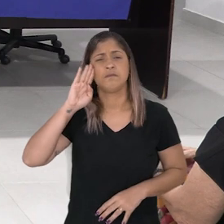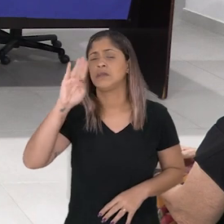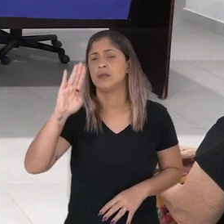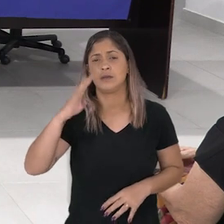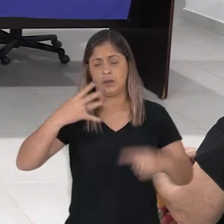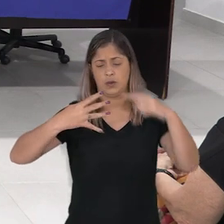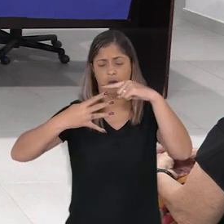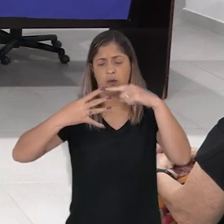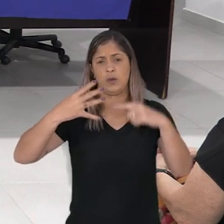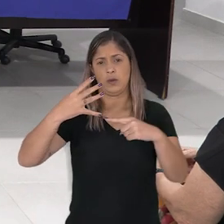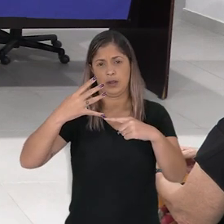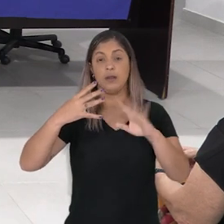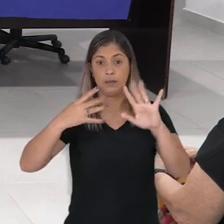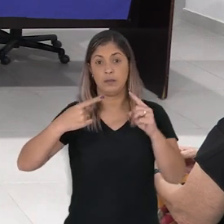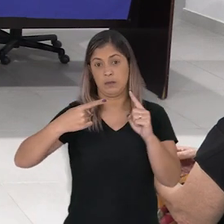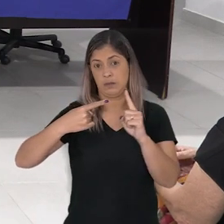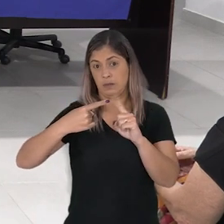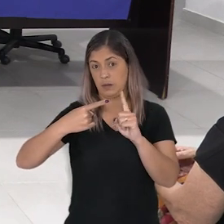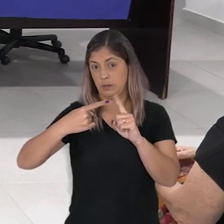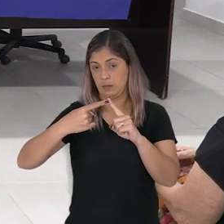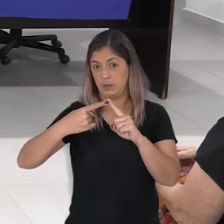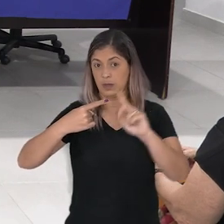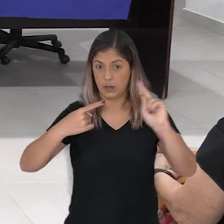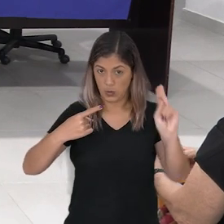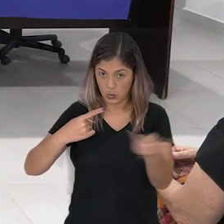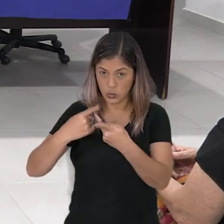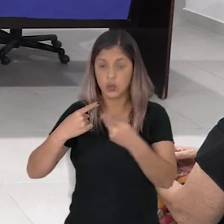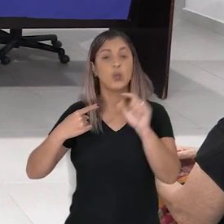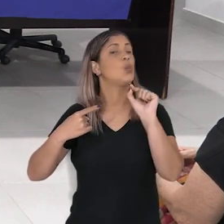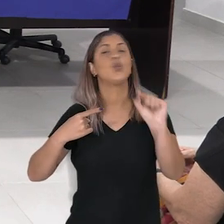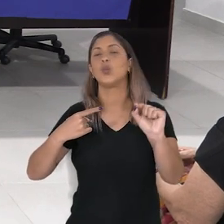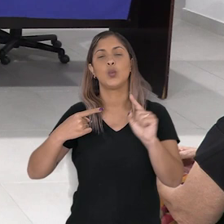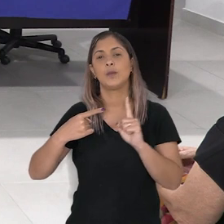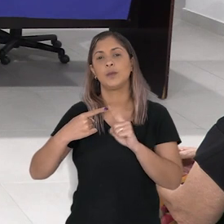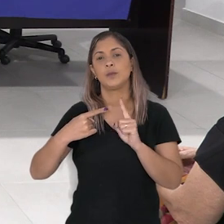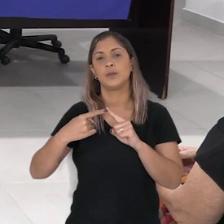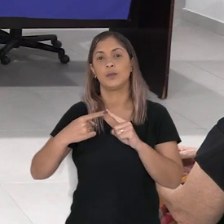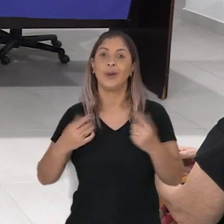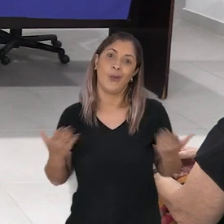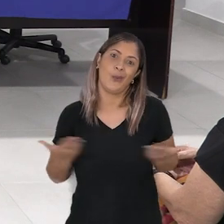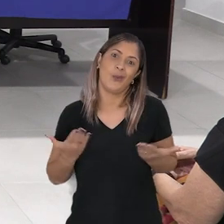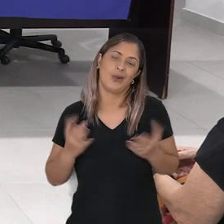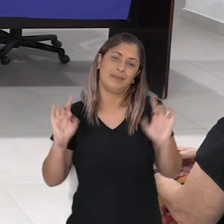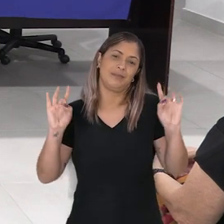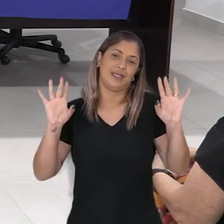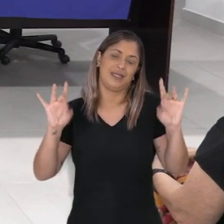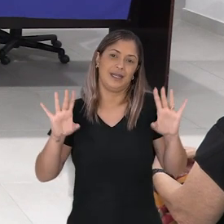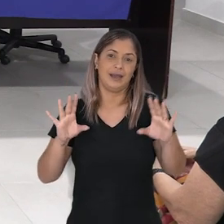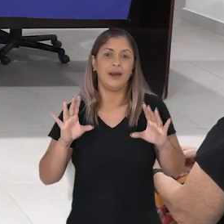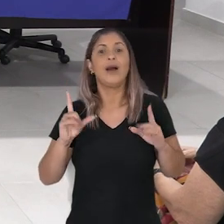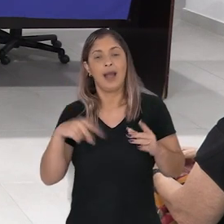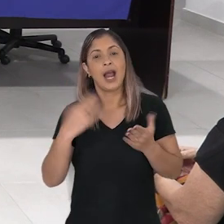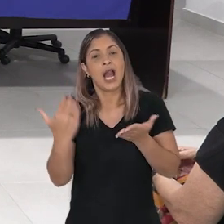quatro entregas. A primeira, que eu acho mais relevante, é a de hoje, é a entrega de um